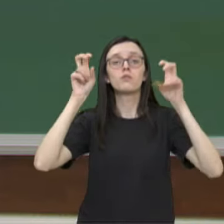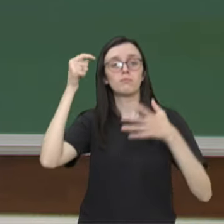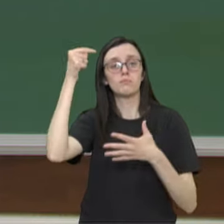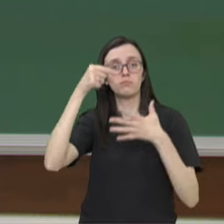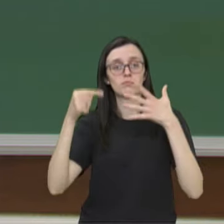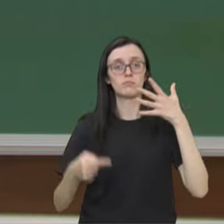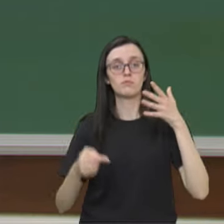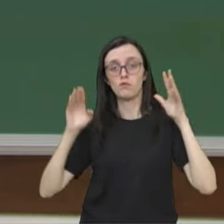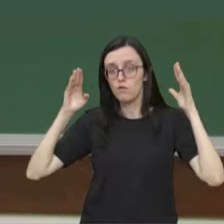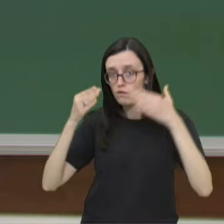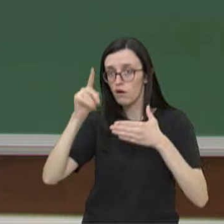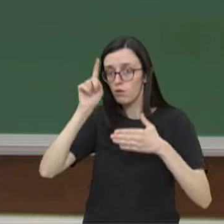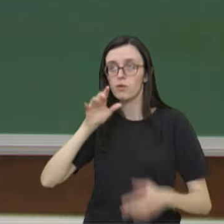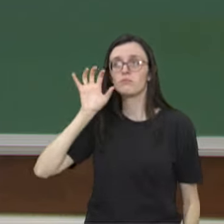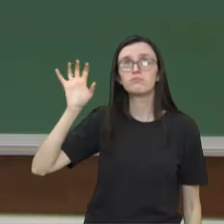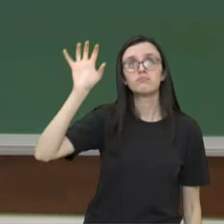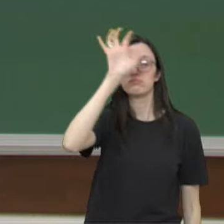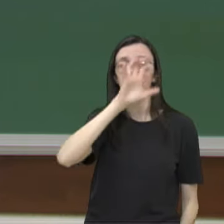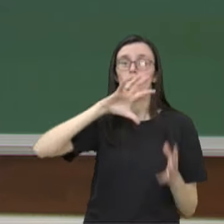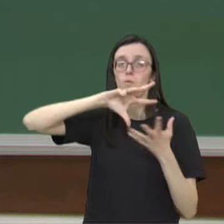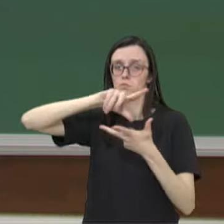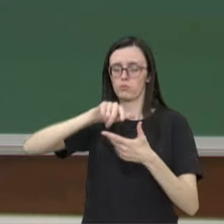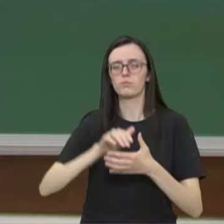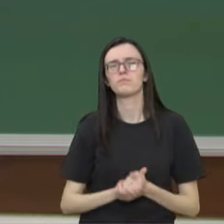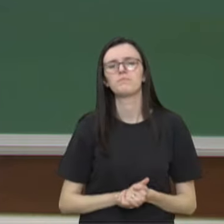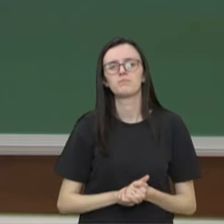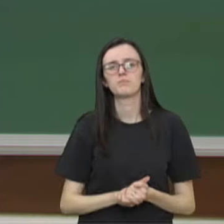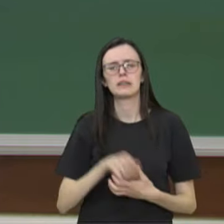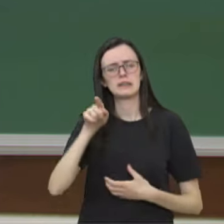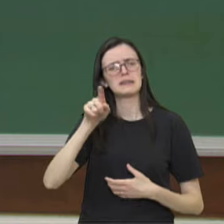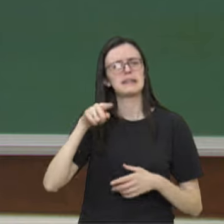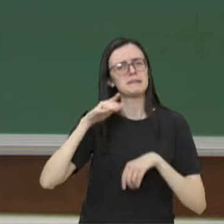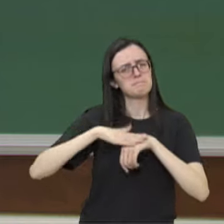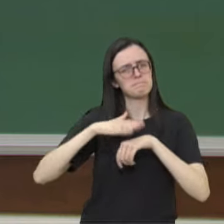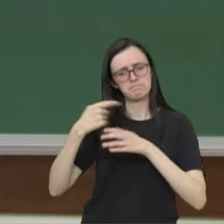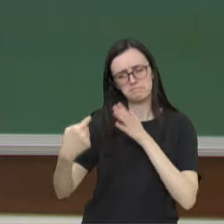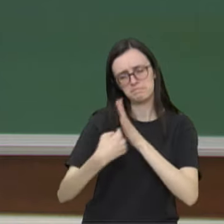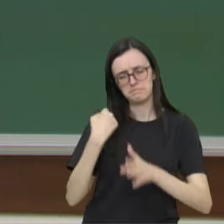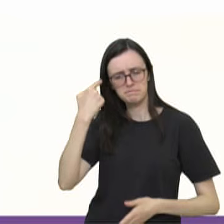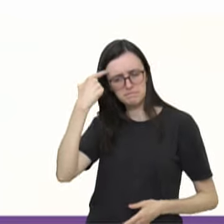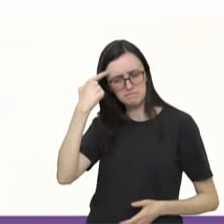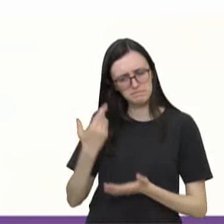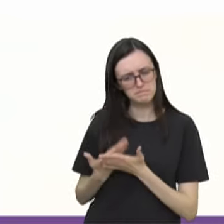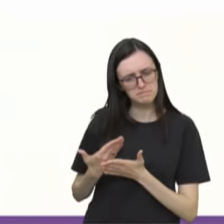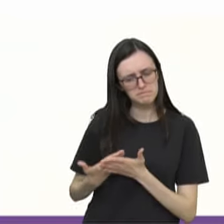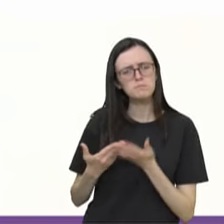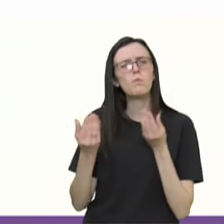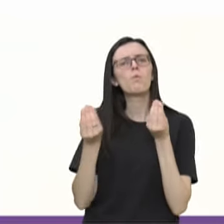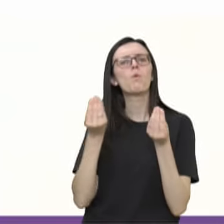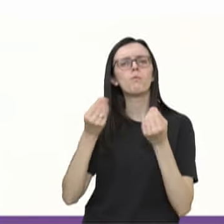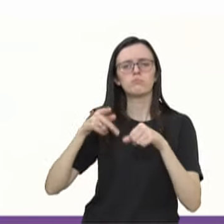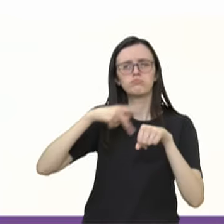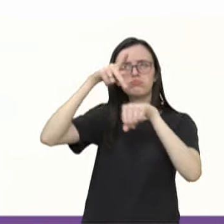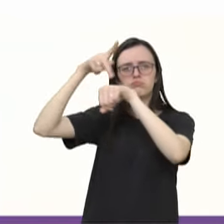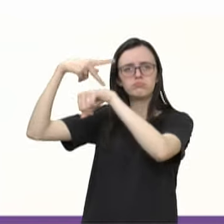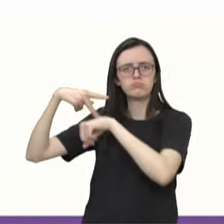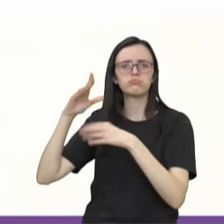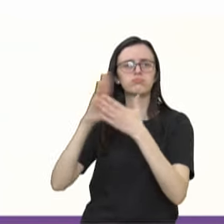questões voltadas para a regionalização mundial. Então aí a gente se pergunta, aí nós podemos questionar, como que os países podem